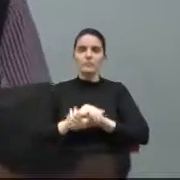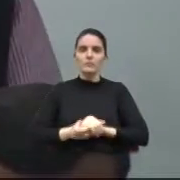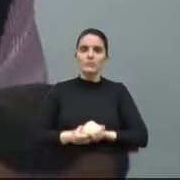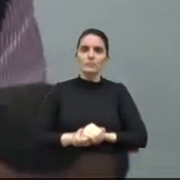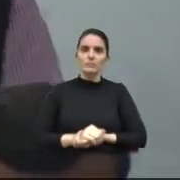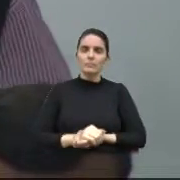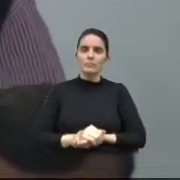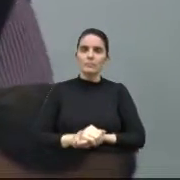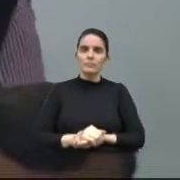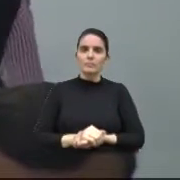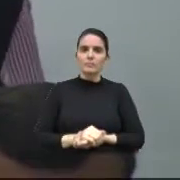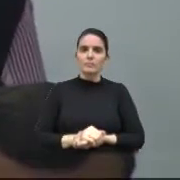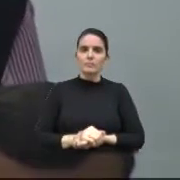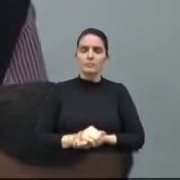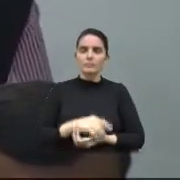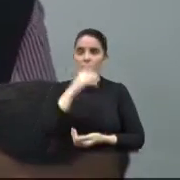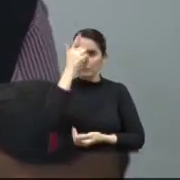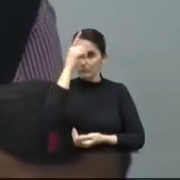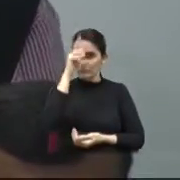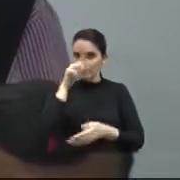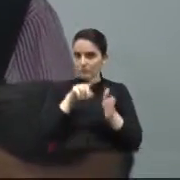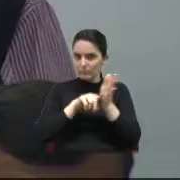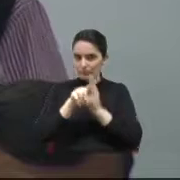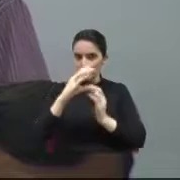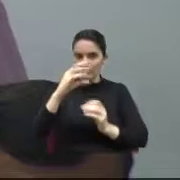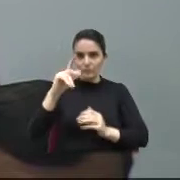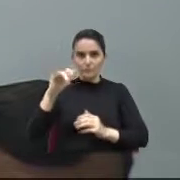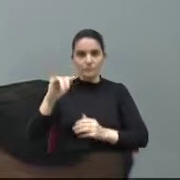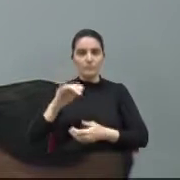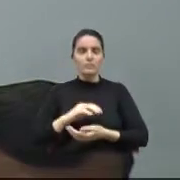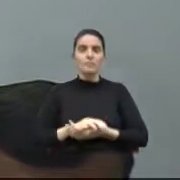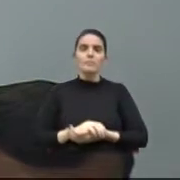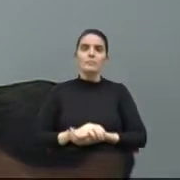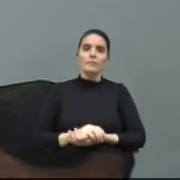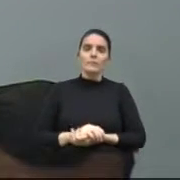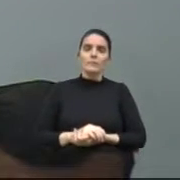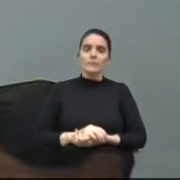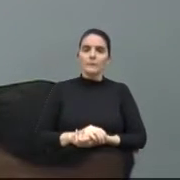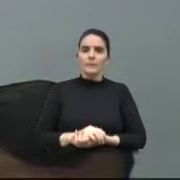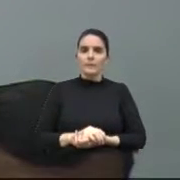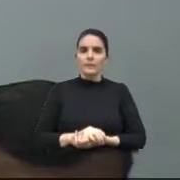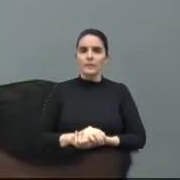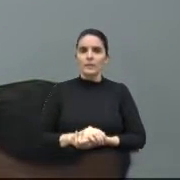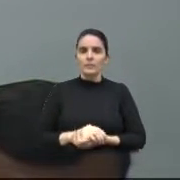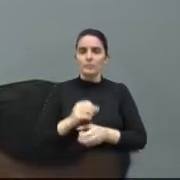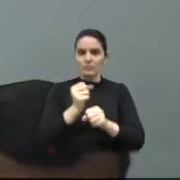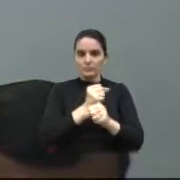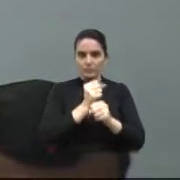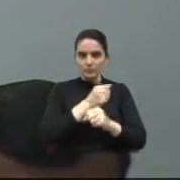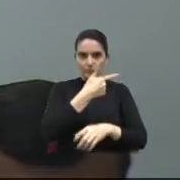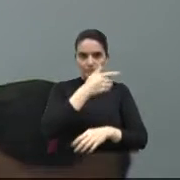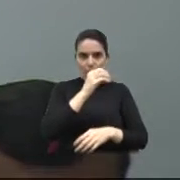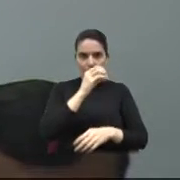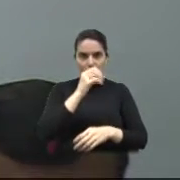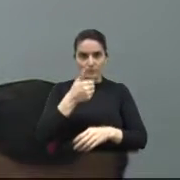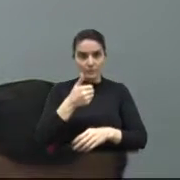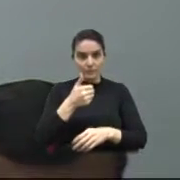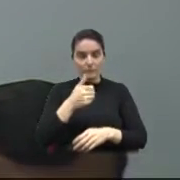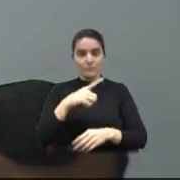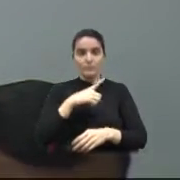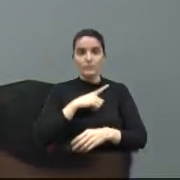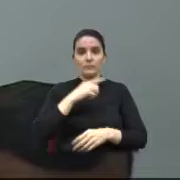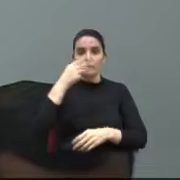Afirmo que o vereador Lemão questionou sobre a CPI. Me lembro eu acho que no ano de 2001, teve